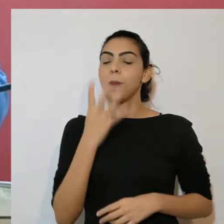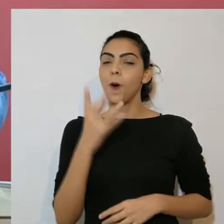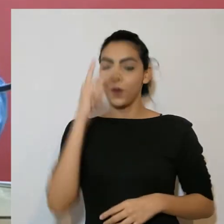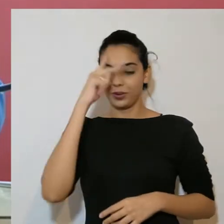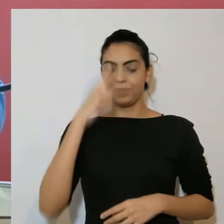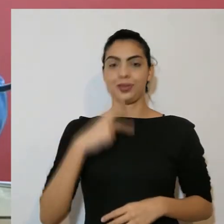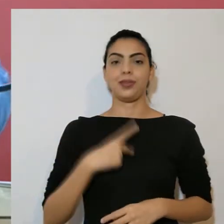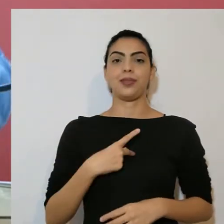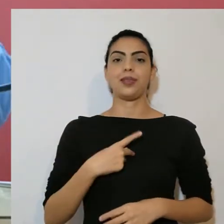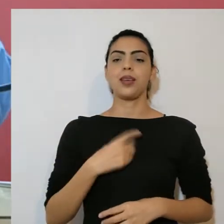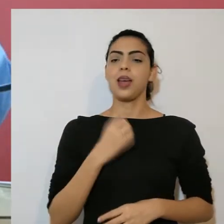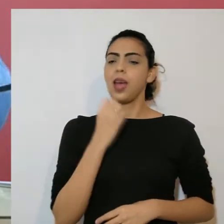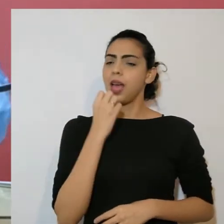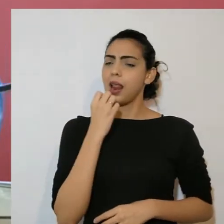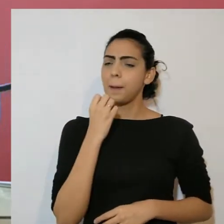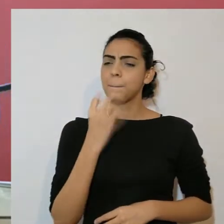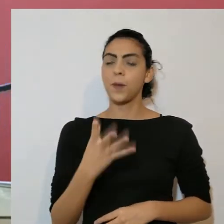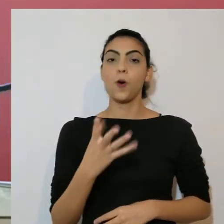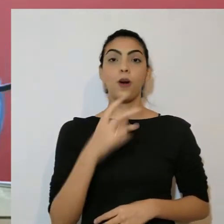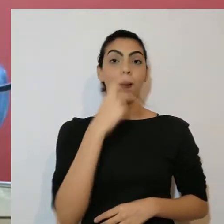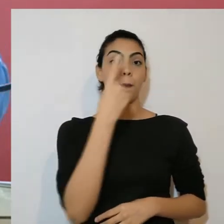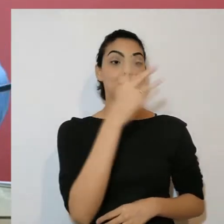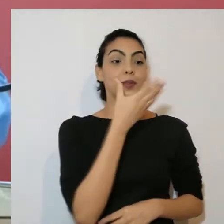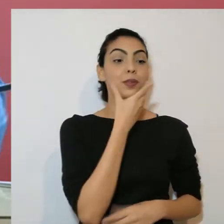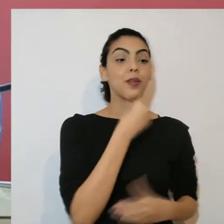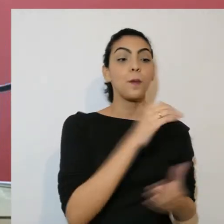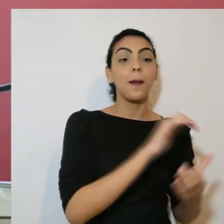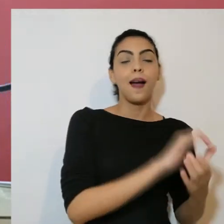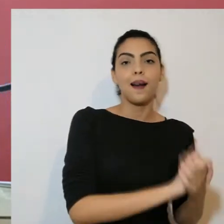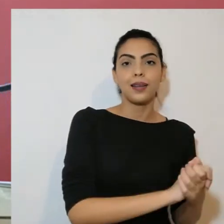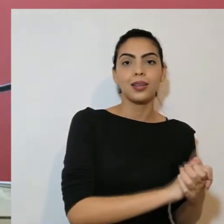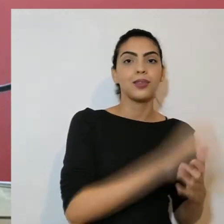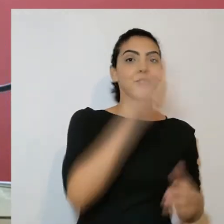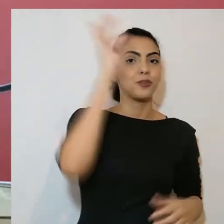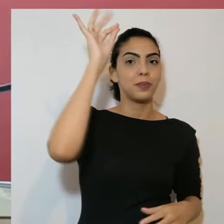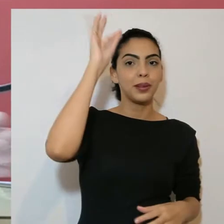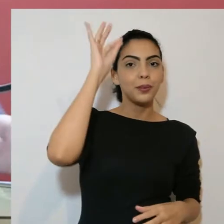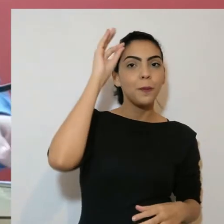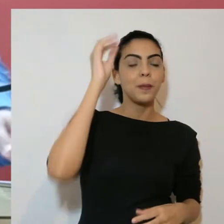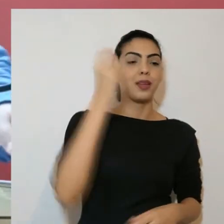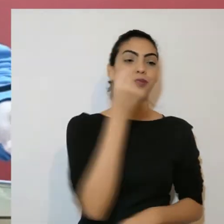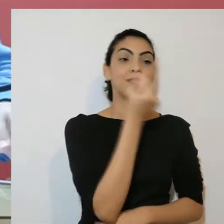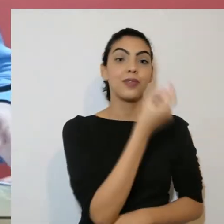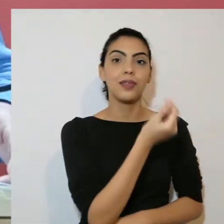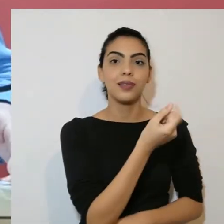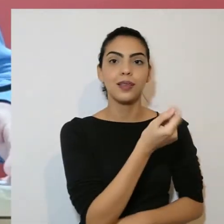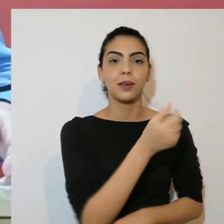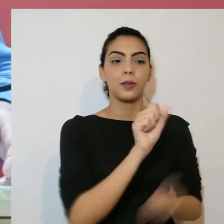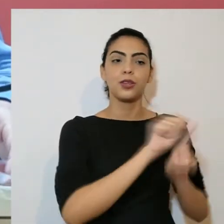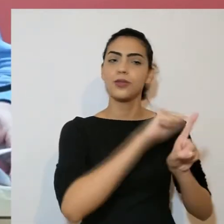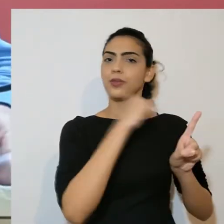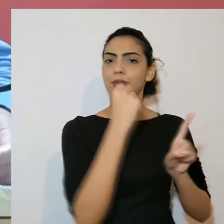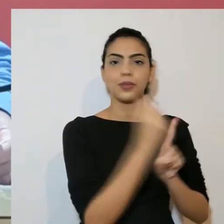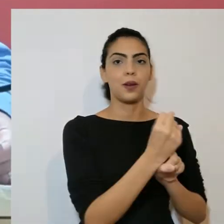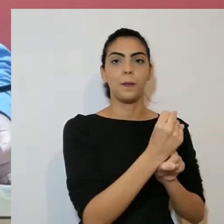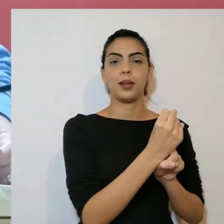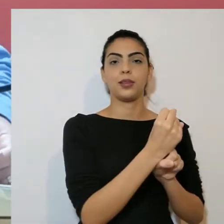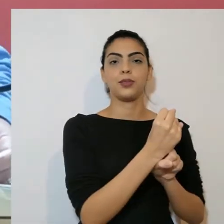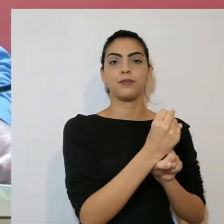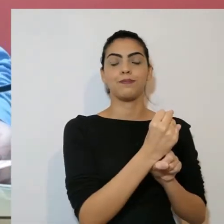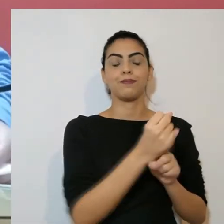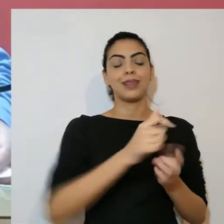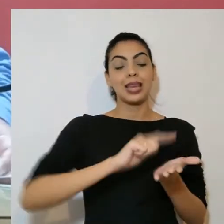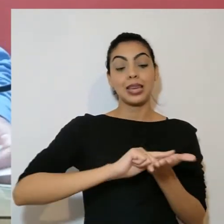marido fisicamente, socialmente, financeiramente e espiritualmente.